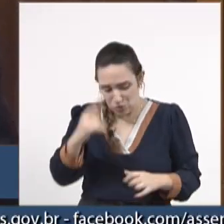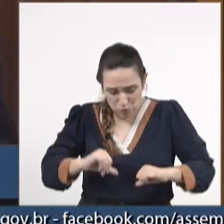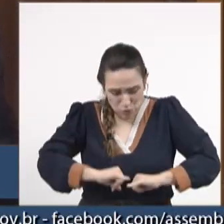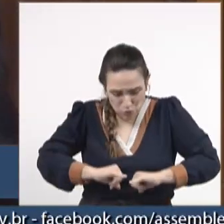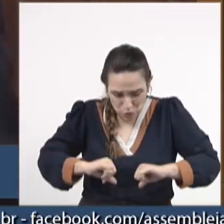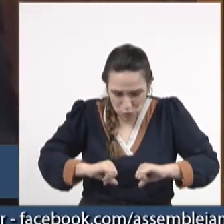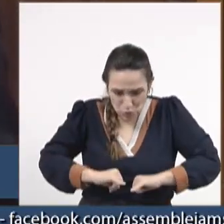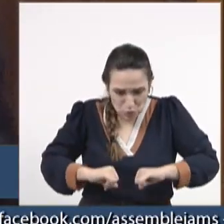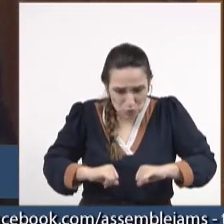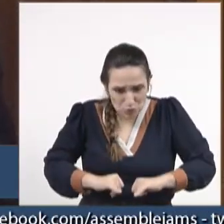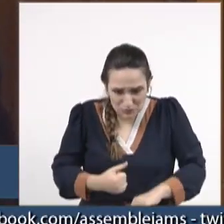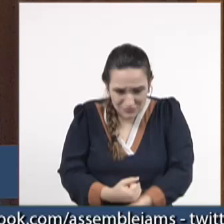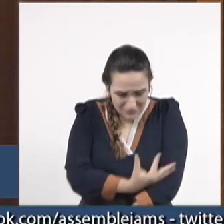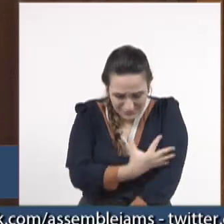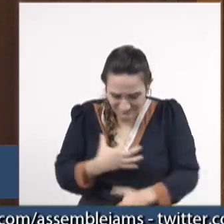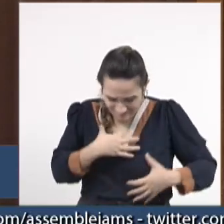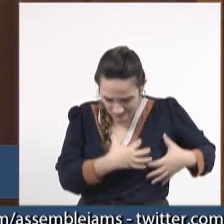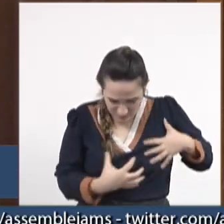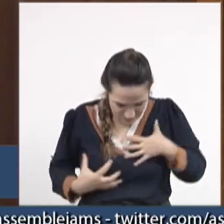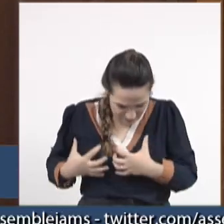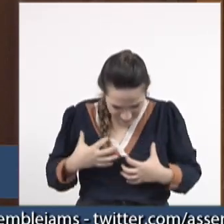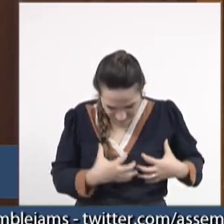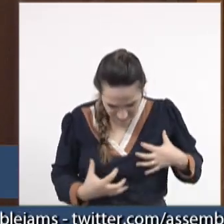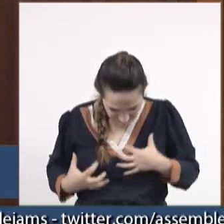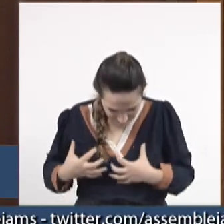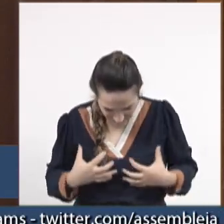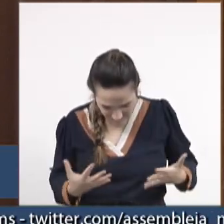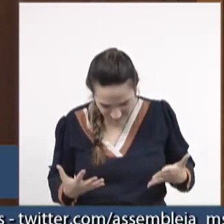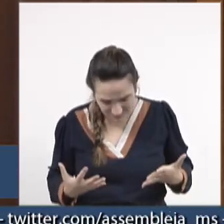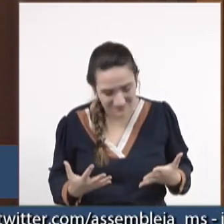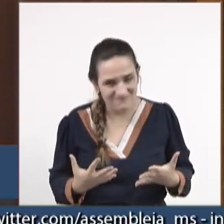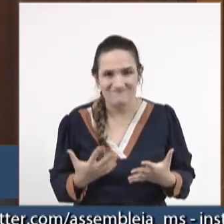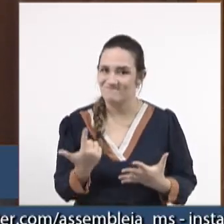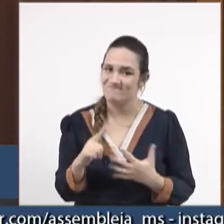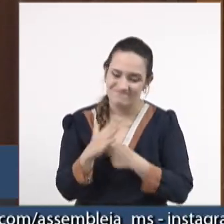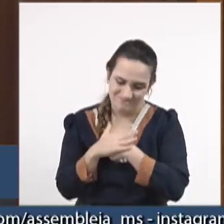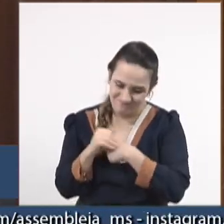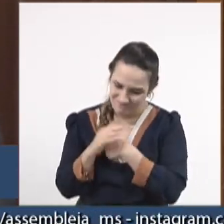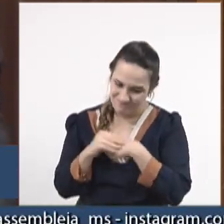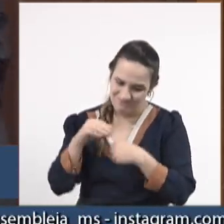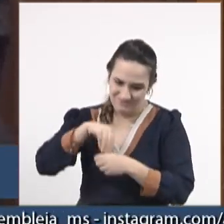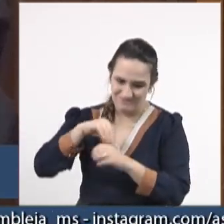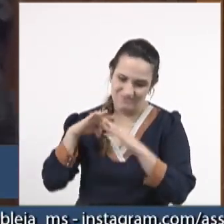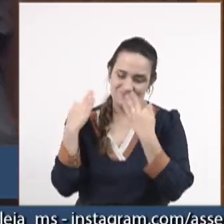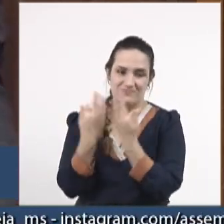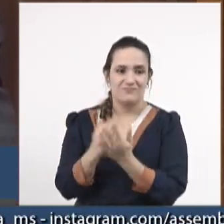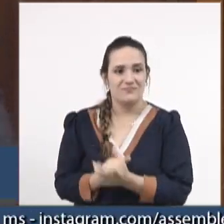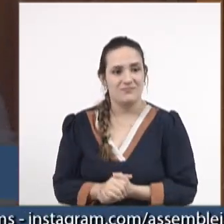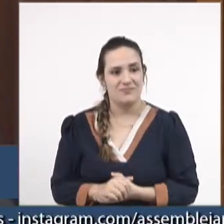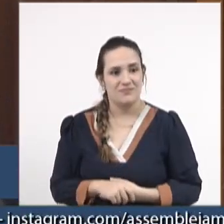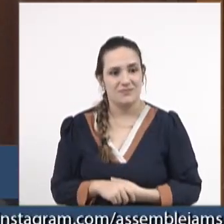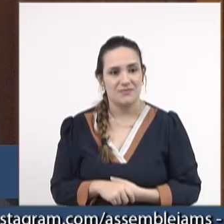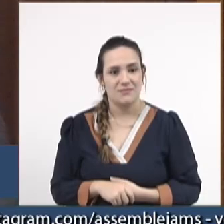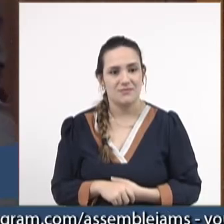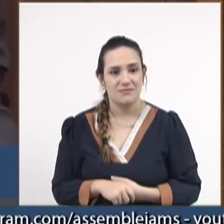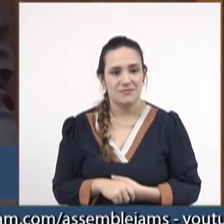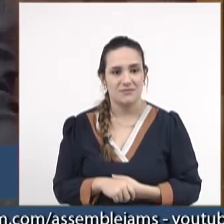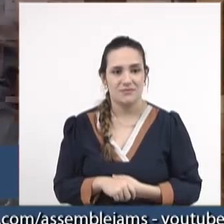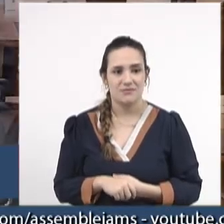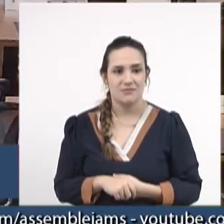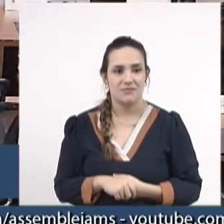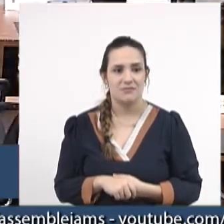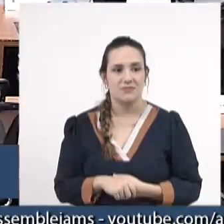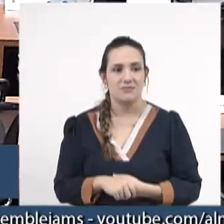que sofrem, são pessoas que estão angustiadas, exatamente por falta, né, dessa criação afetiva em casa. Deputado Reinaldo Modesto. Eu